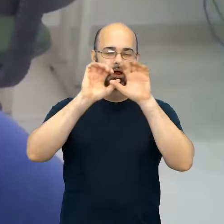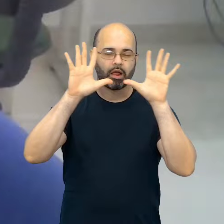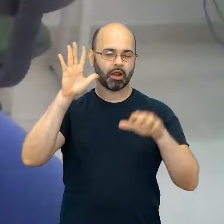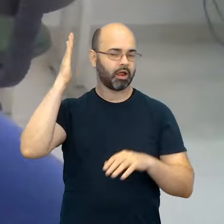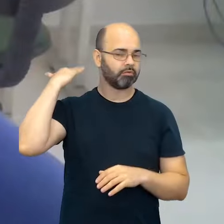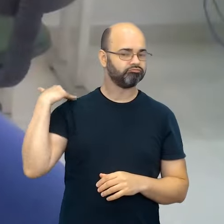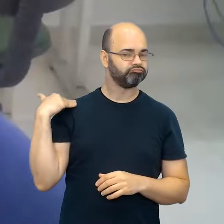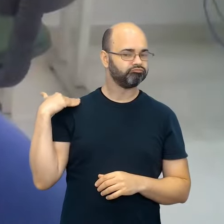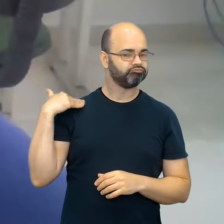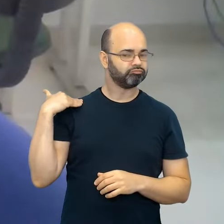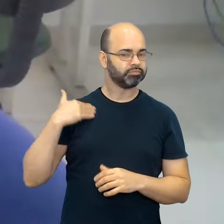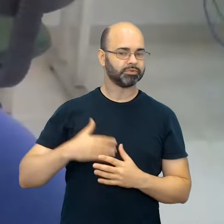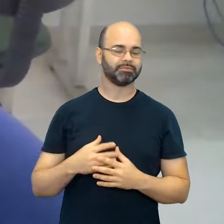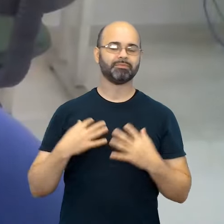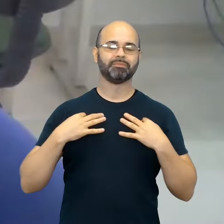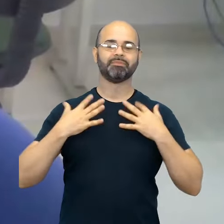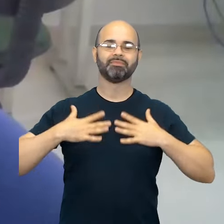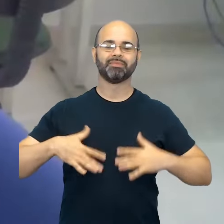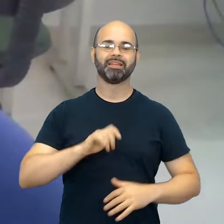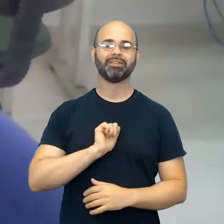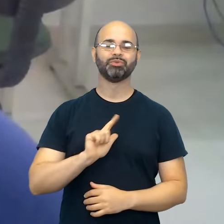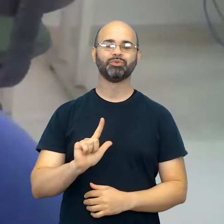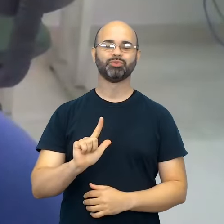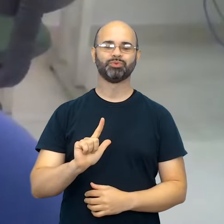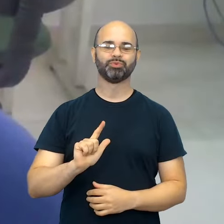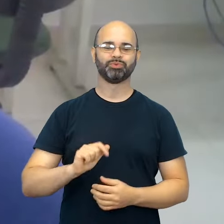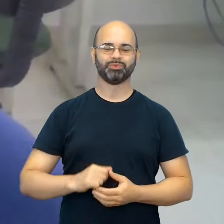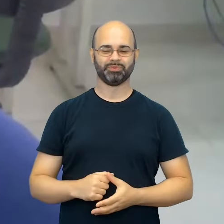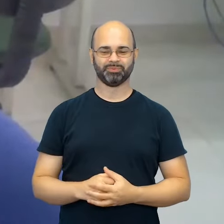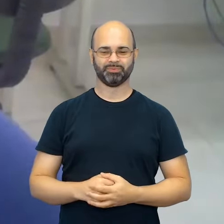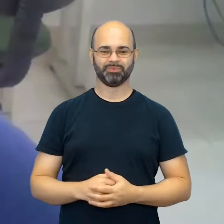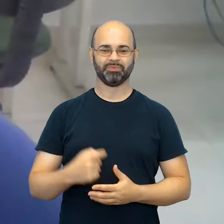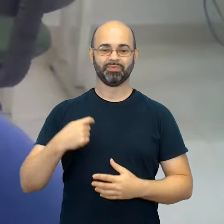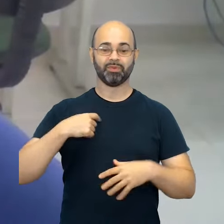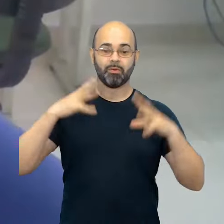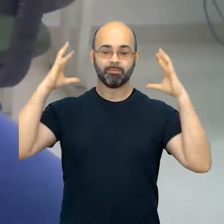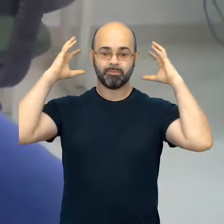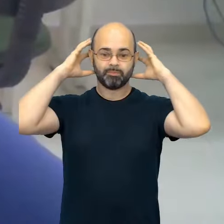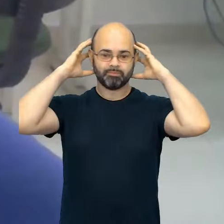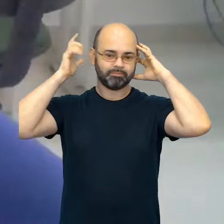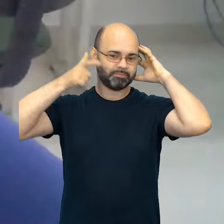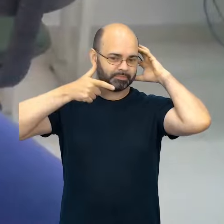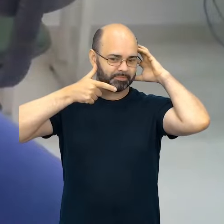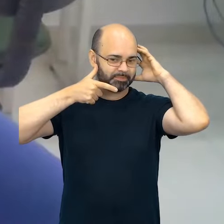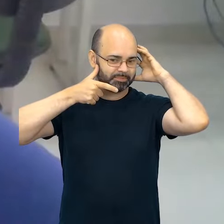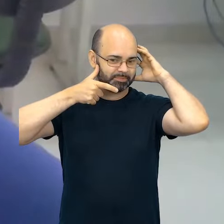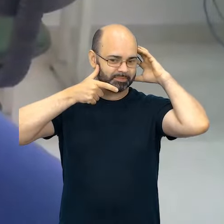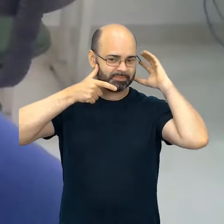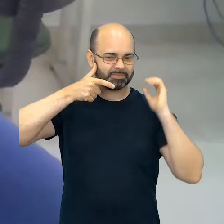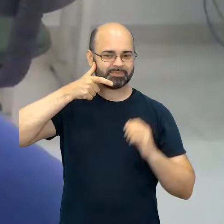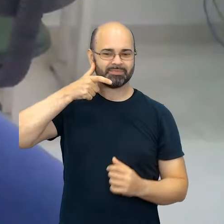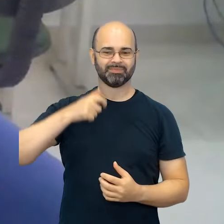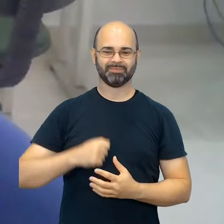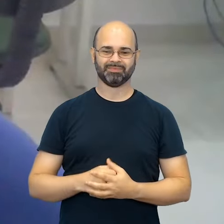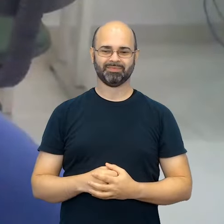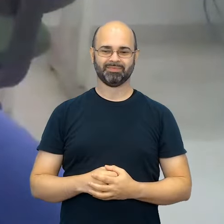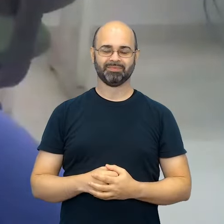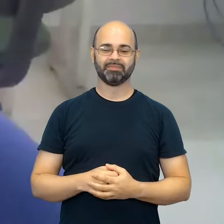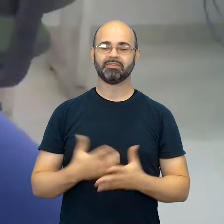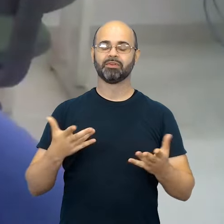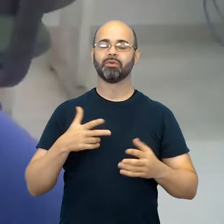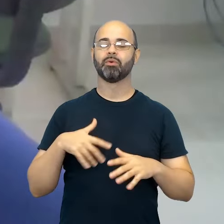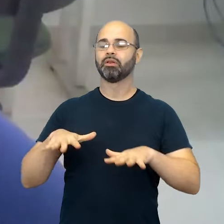uma roupa azul e estou usando um fone de ouvido com microfone. E estou numa sala ambiente